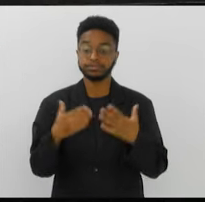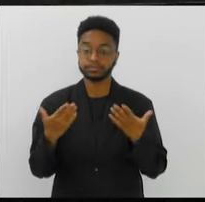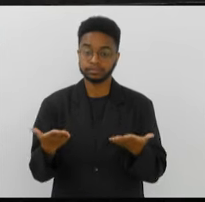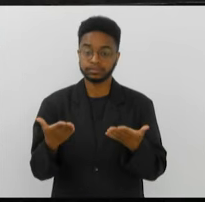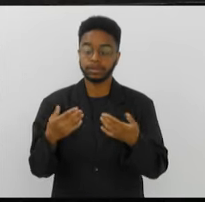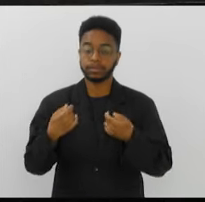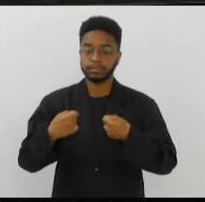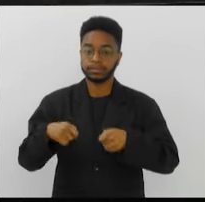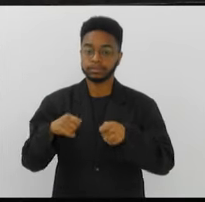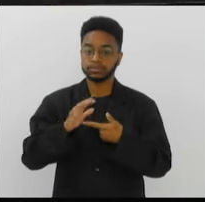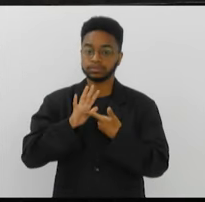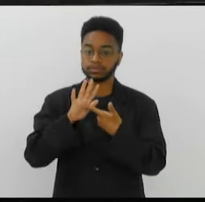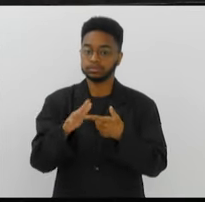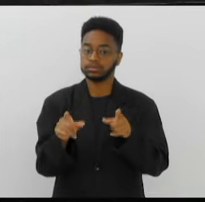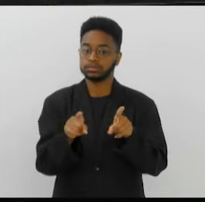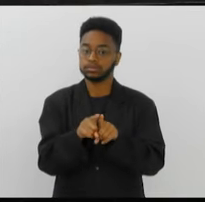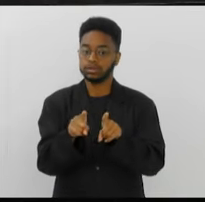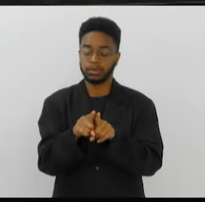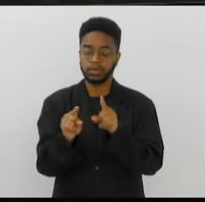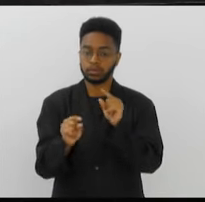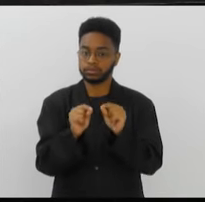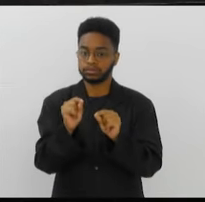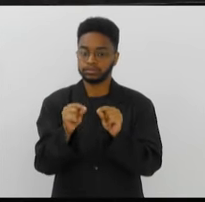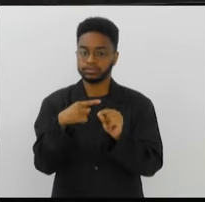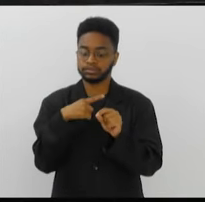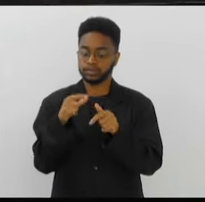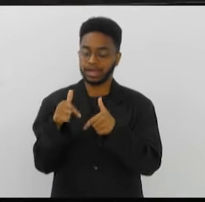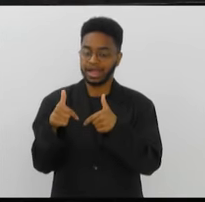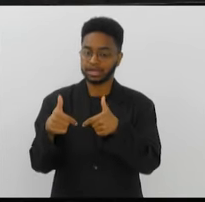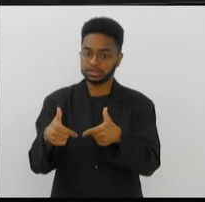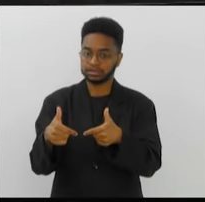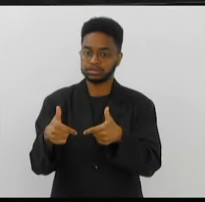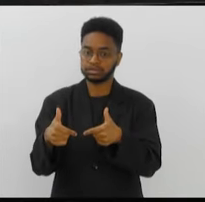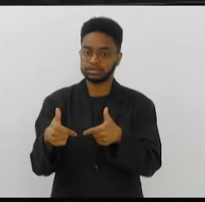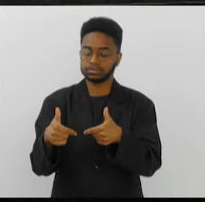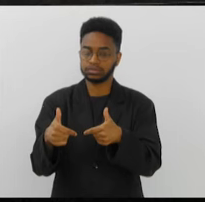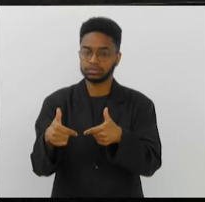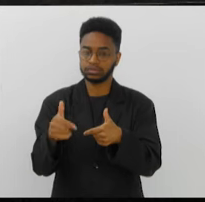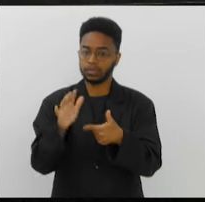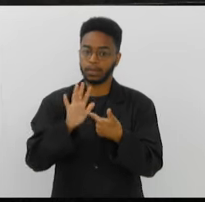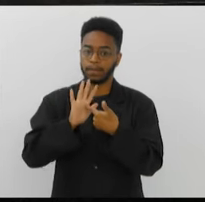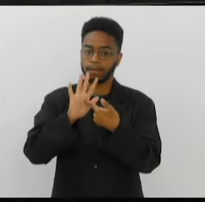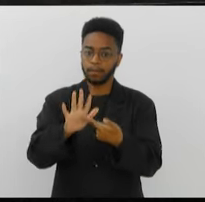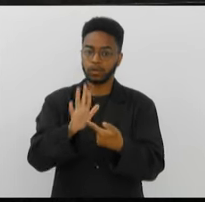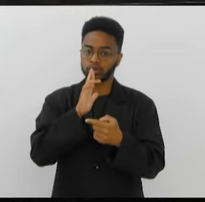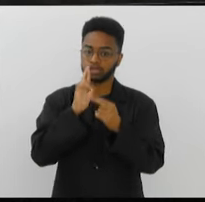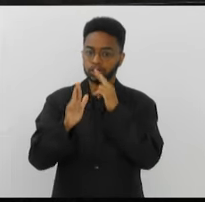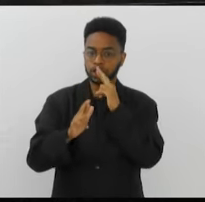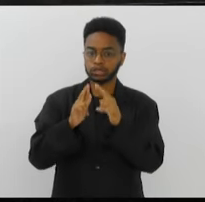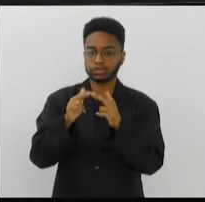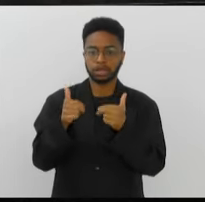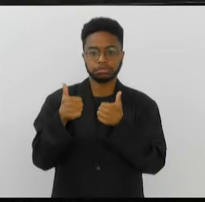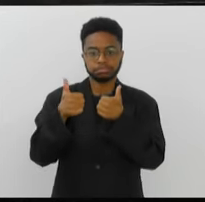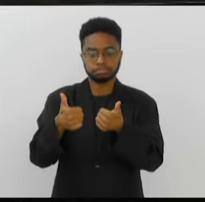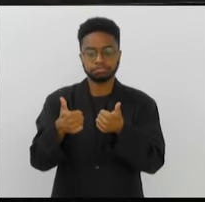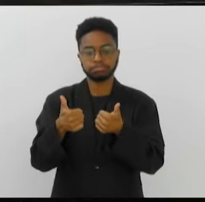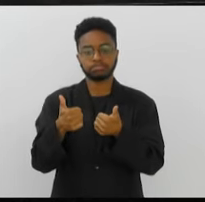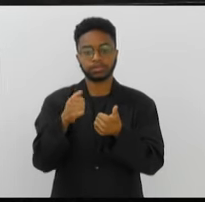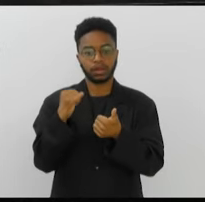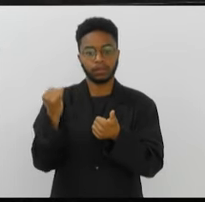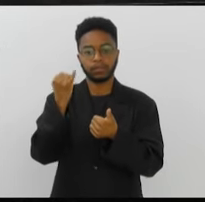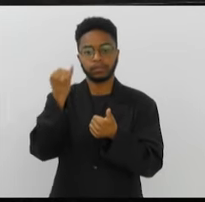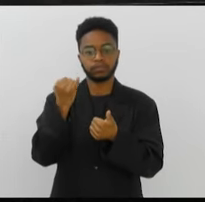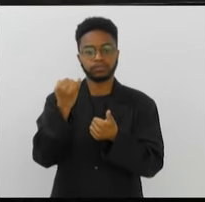se destacar ações que dão resultado benéfico para